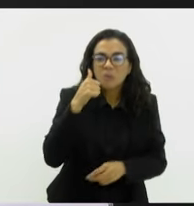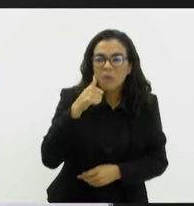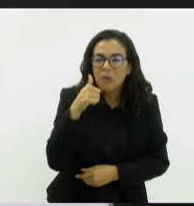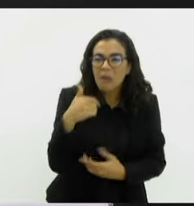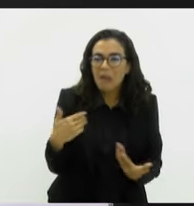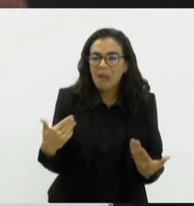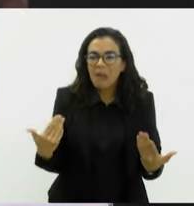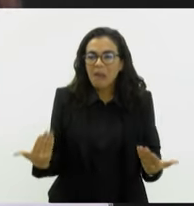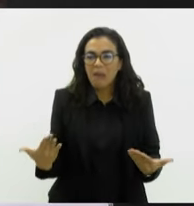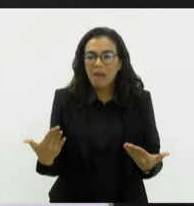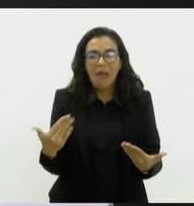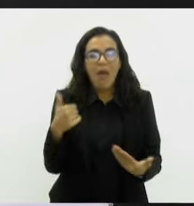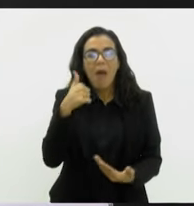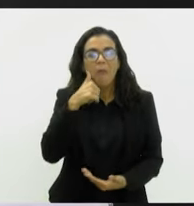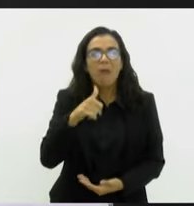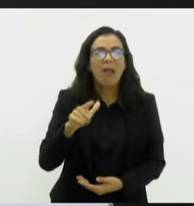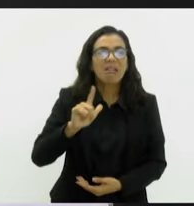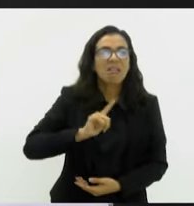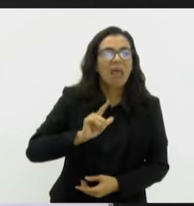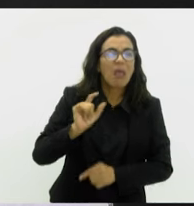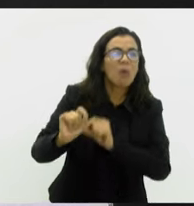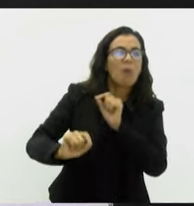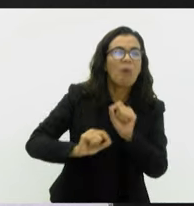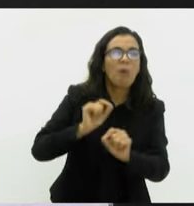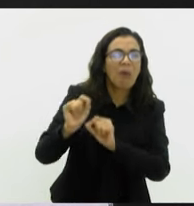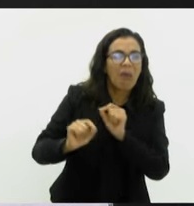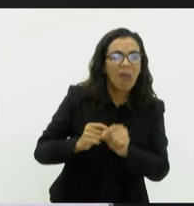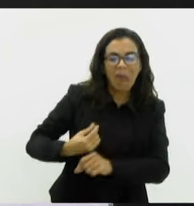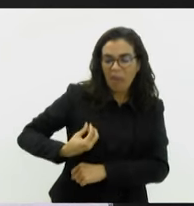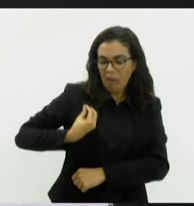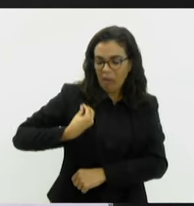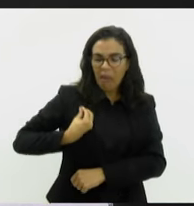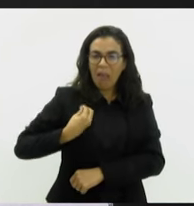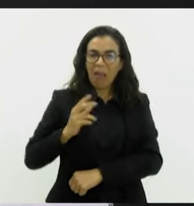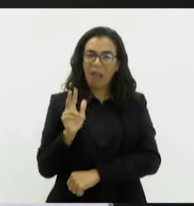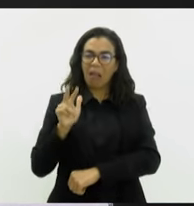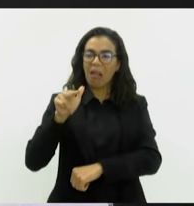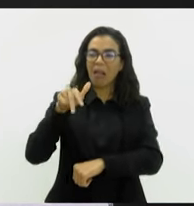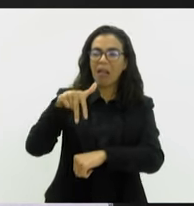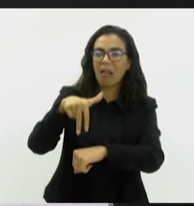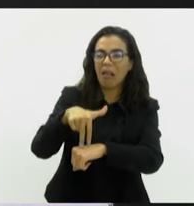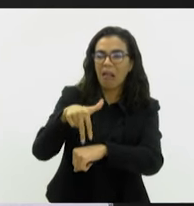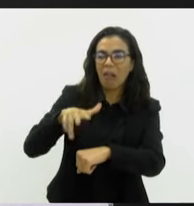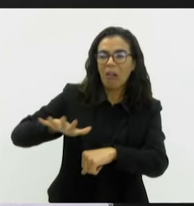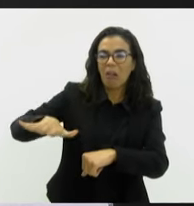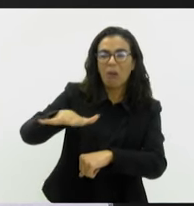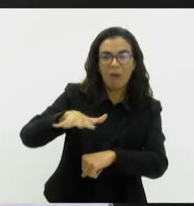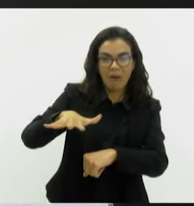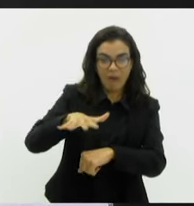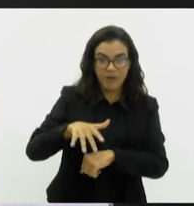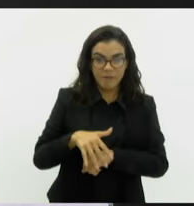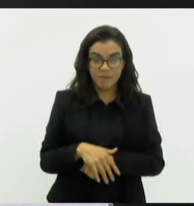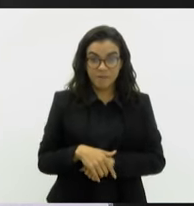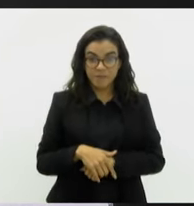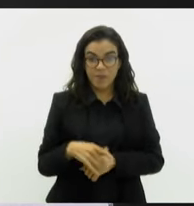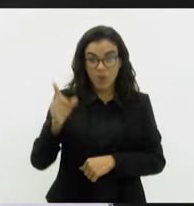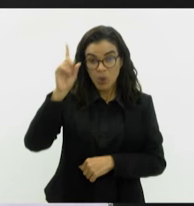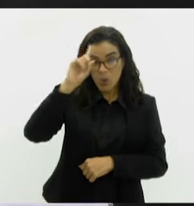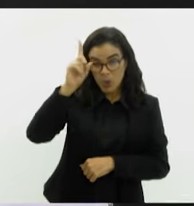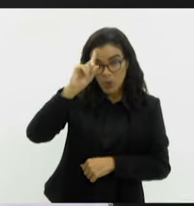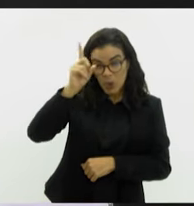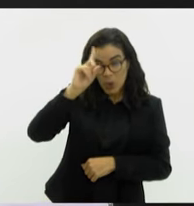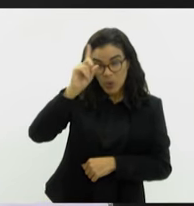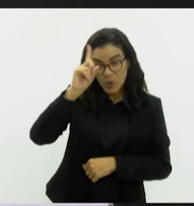por que que a mulher tem que não é estar eh ocupando todo toos os espaços porque todos os dias nós